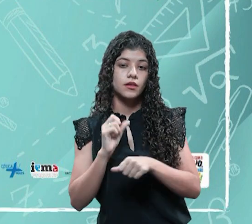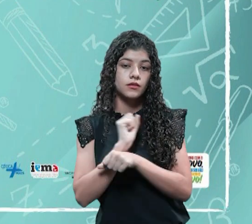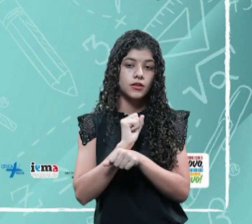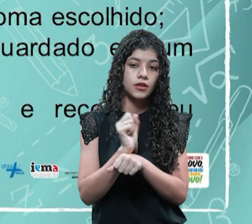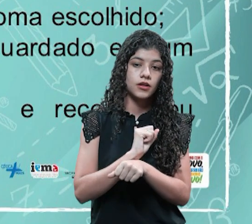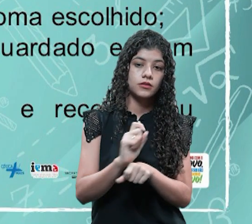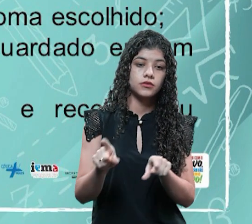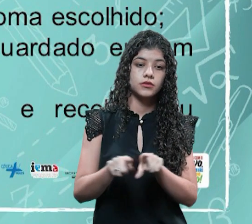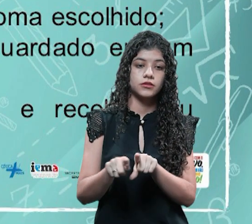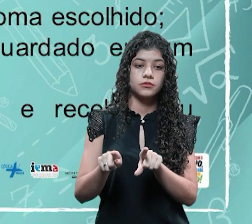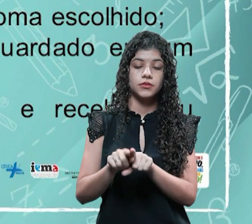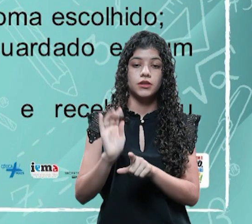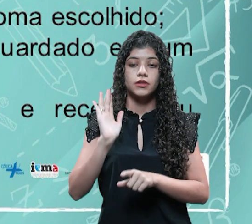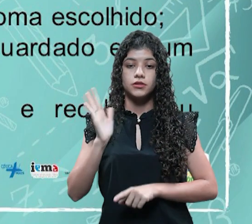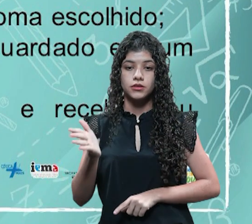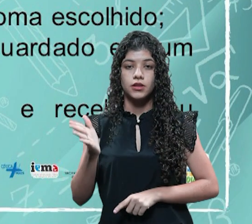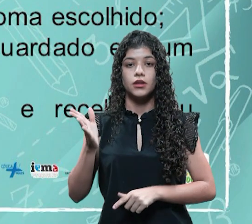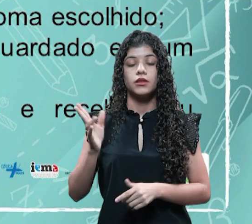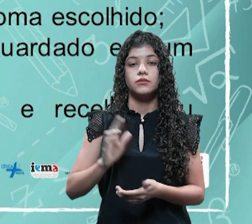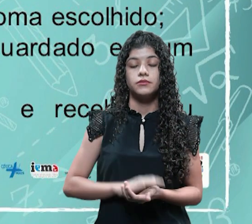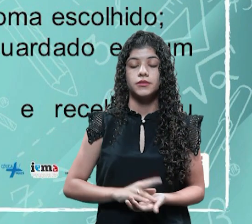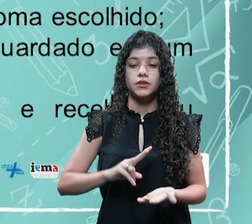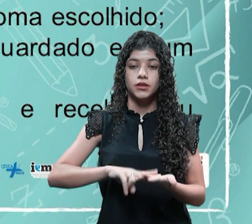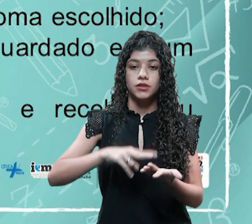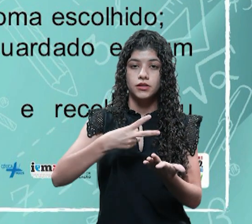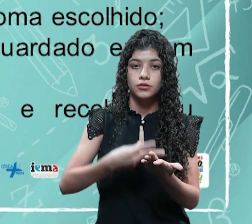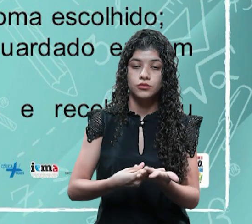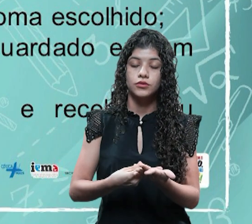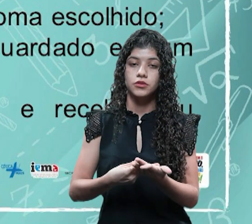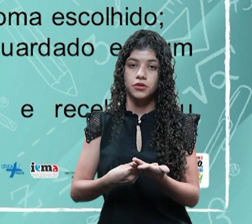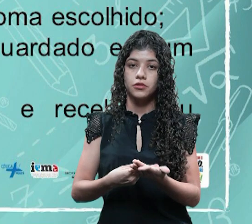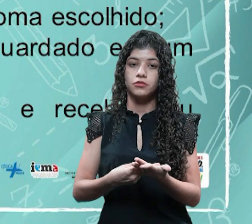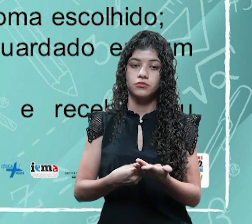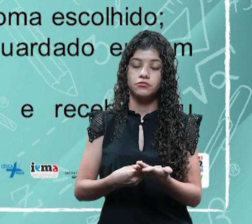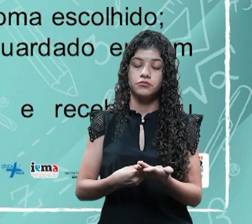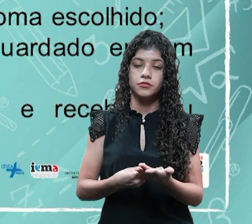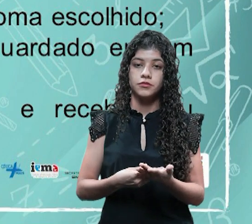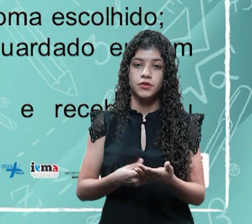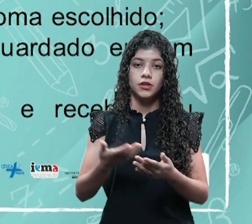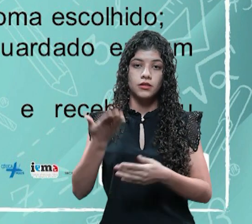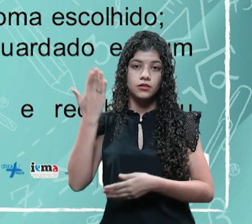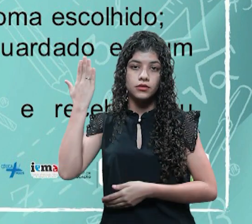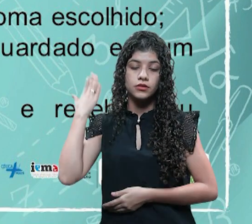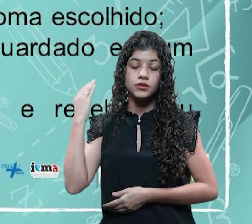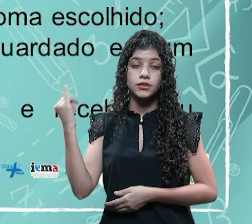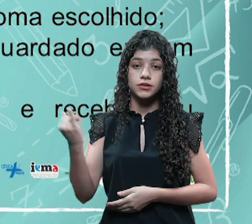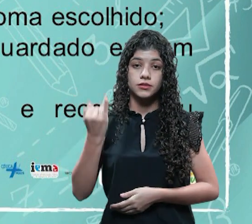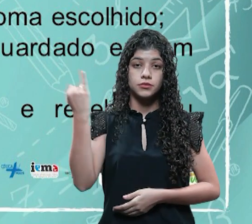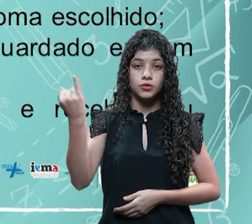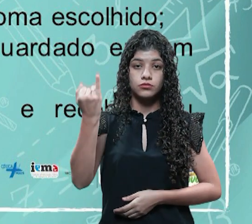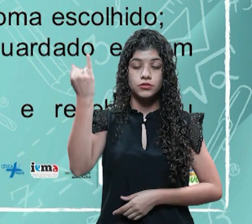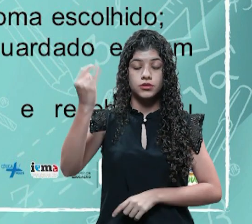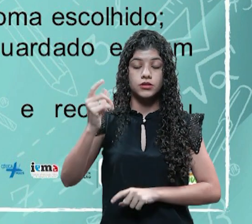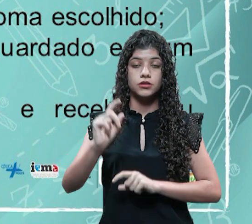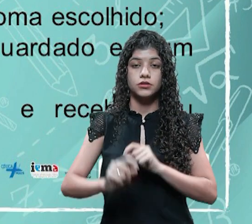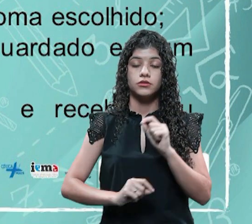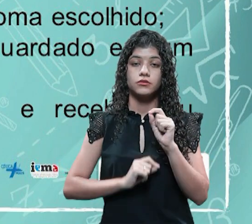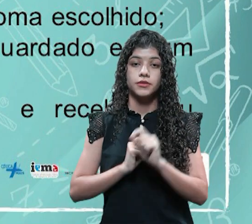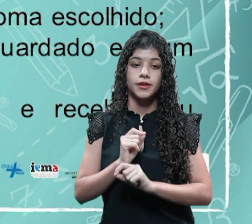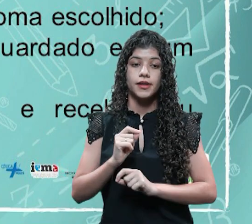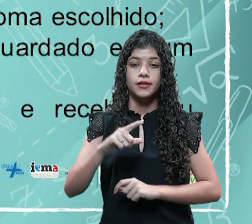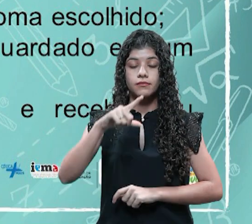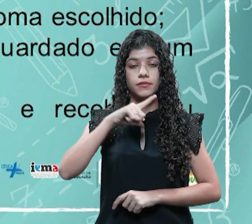itinerário, né. Falei um pouco também já da tradução simultânea para vocês anteriormente, né. Então, essa importância da